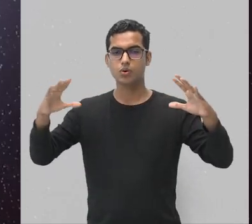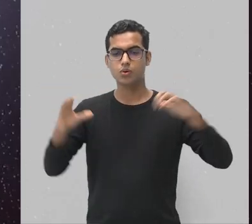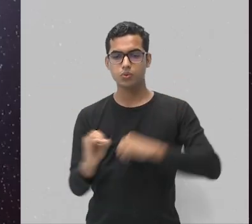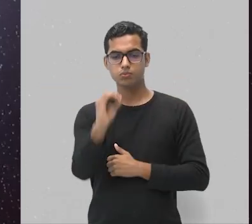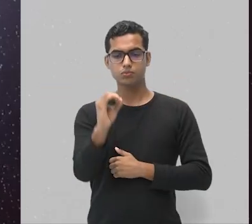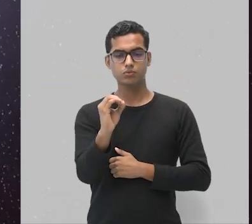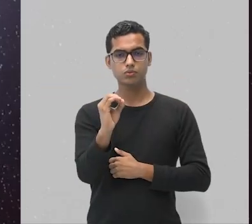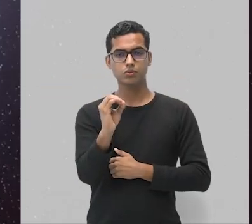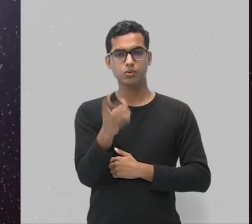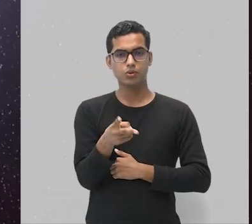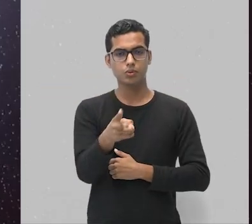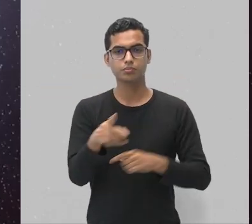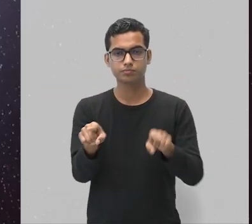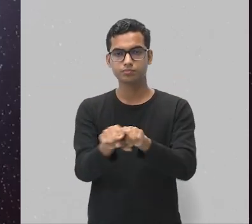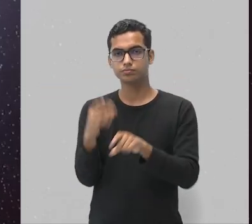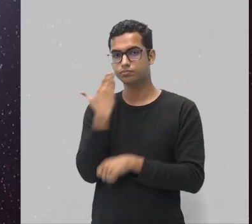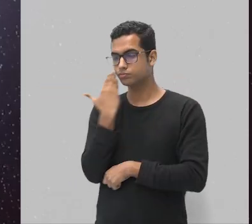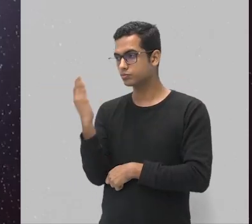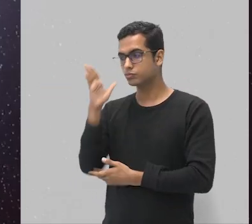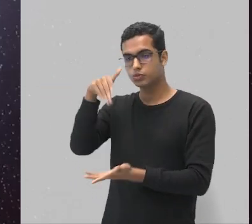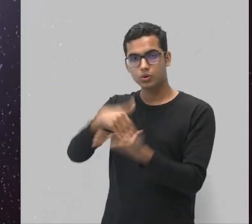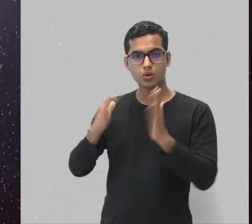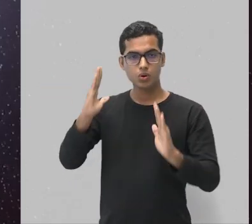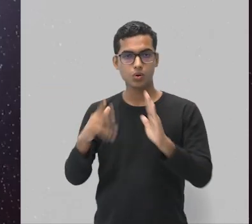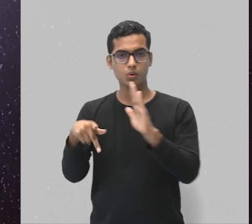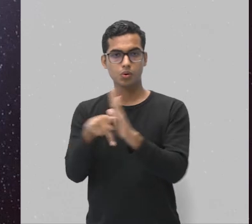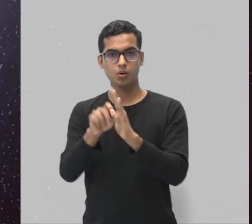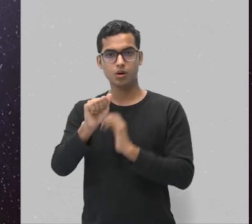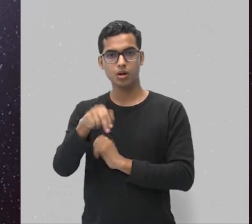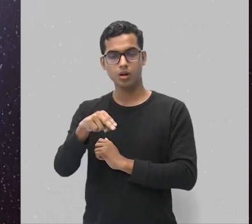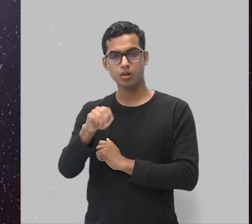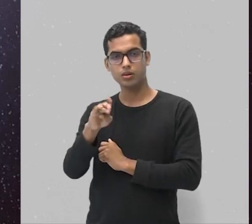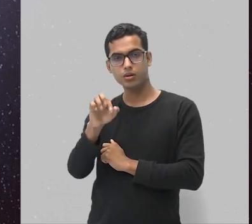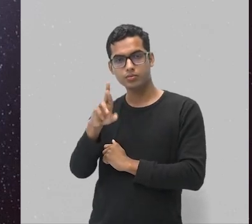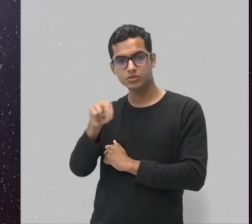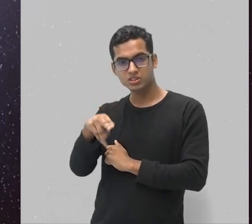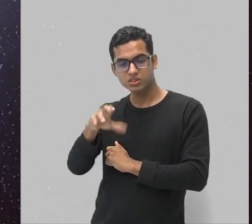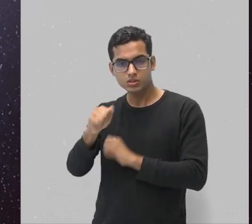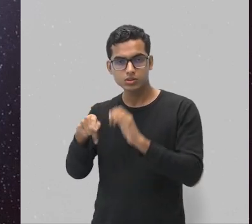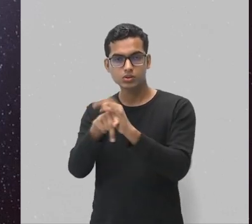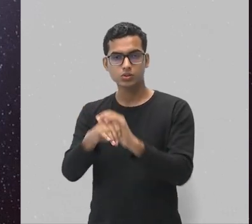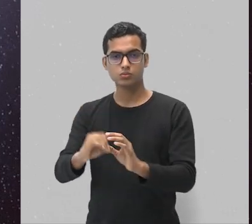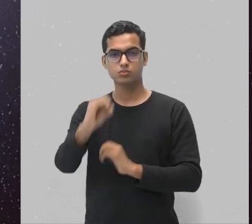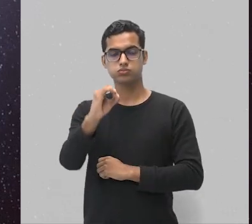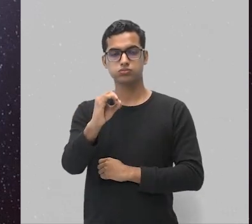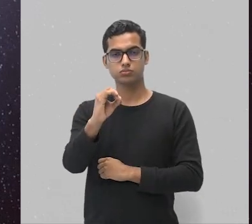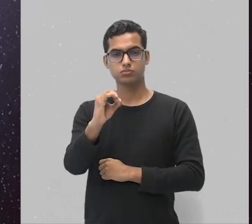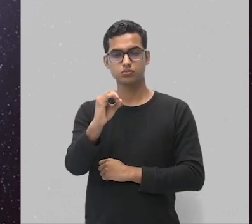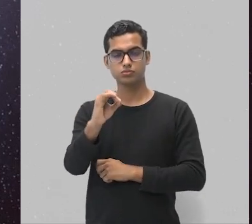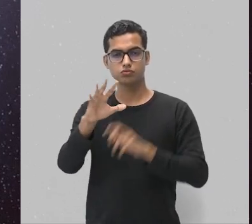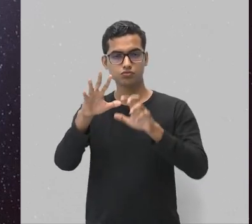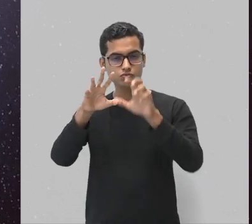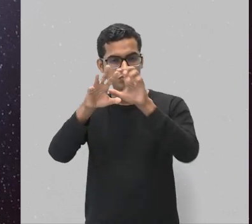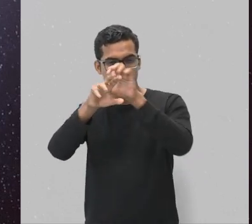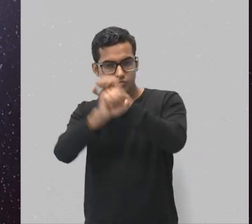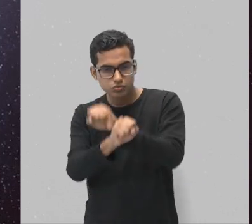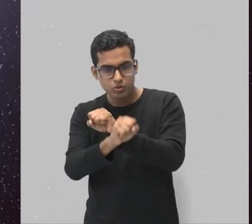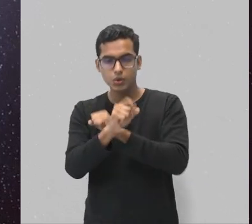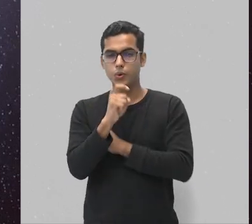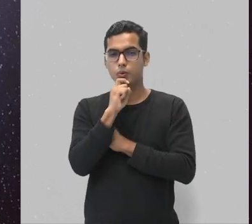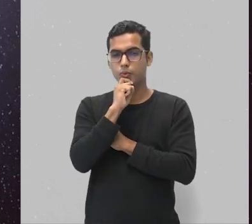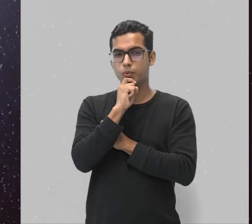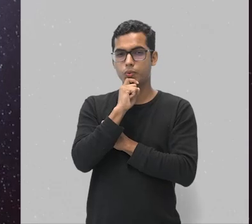última fase da sua vida, quando o seu calor se esgotar quase por completo, o Sol irá tornar-se uma anã negra, escura e